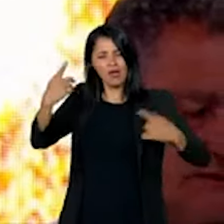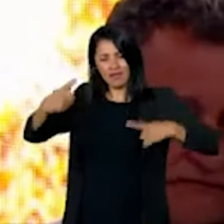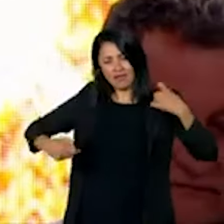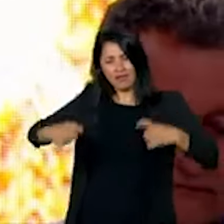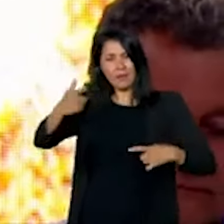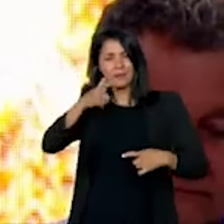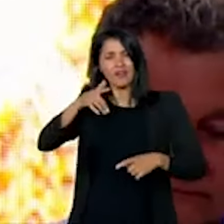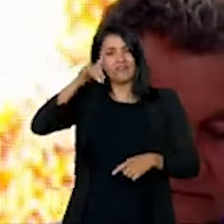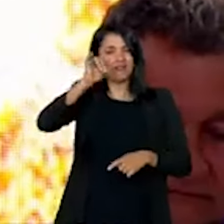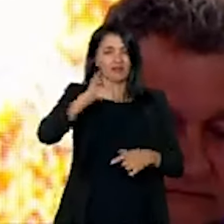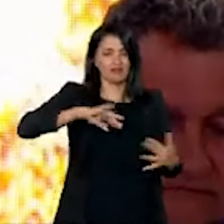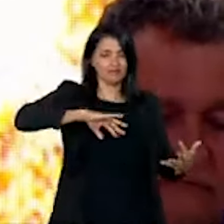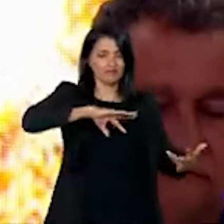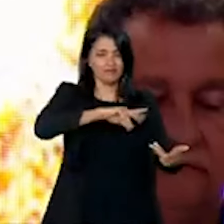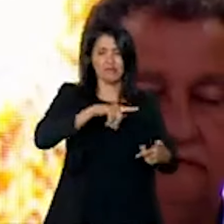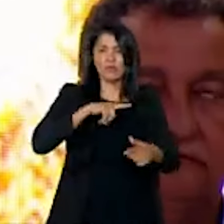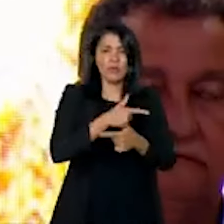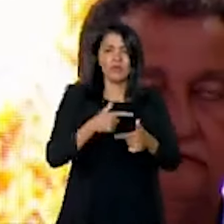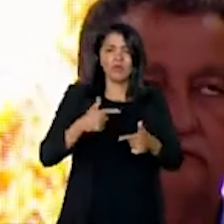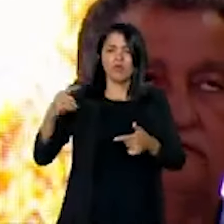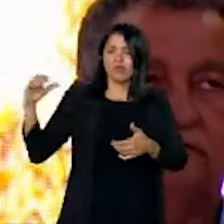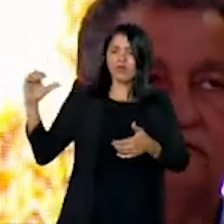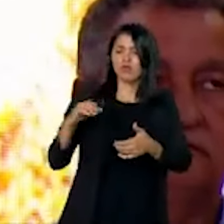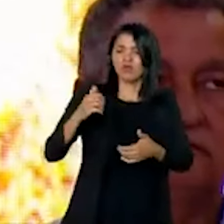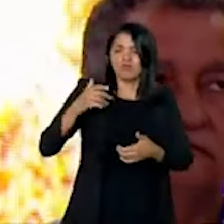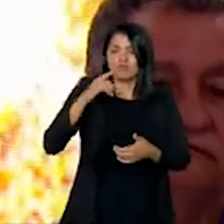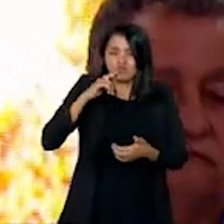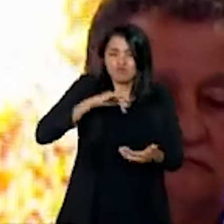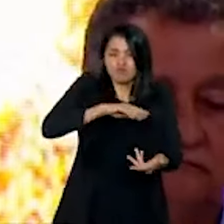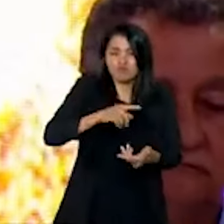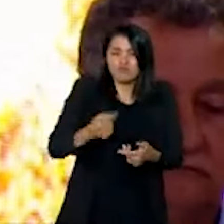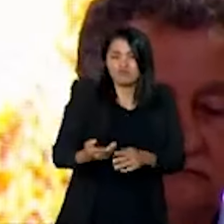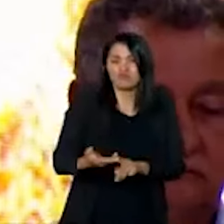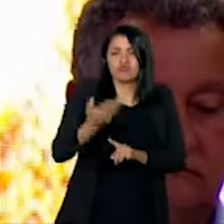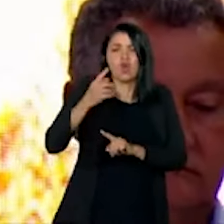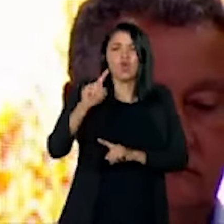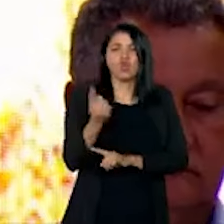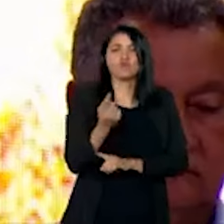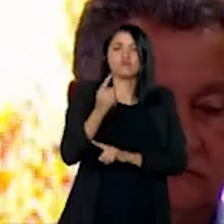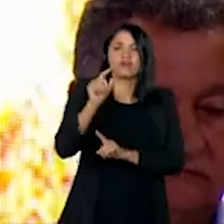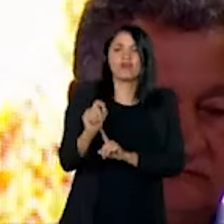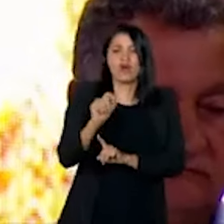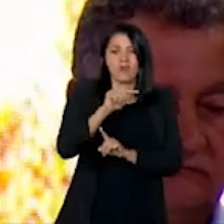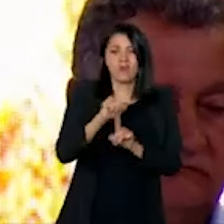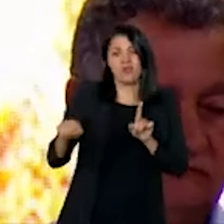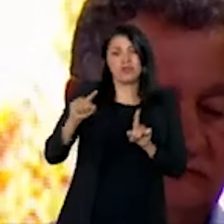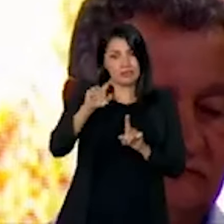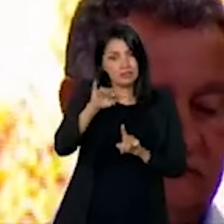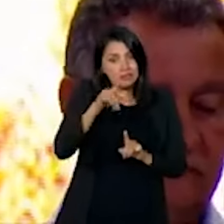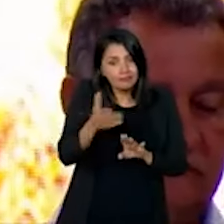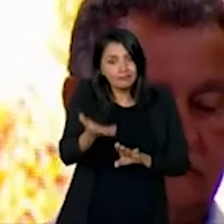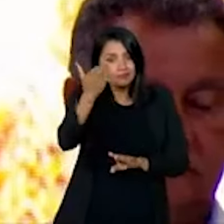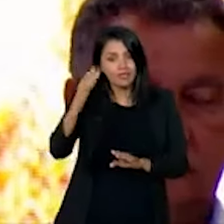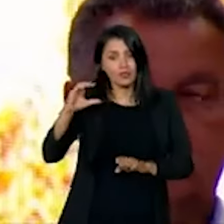evitar que o seu planeta não tenha um aquecimento acima de 1,5 graus. Porque se tiver, nós estamos vendo o que está